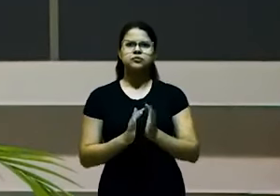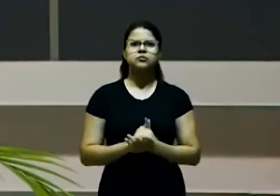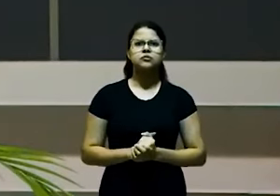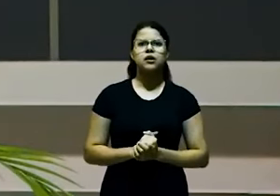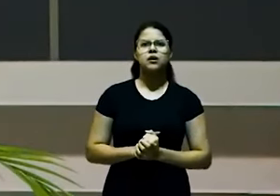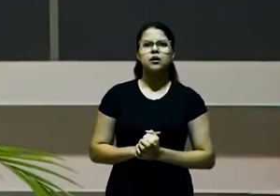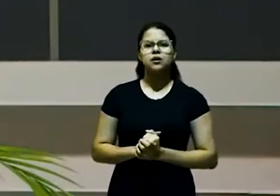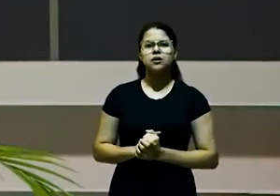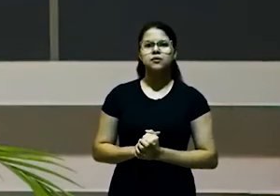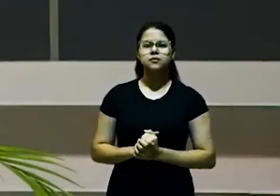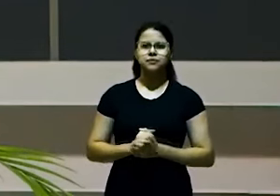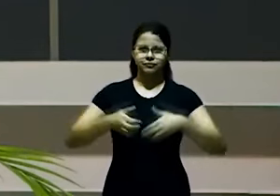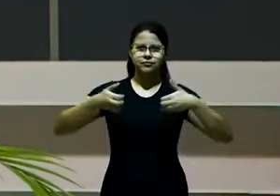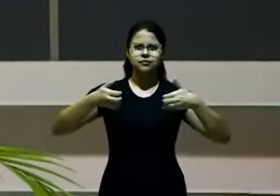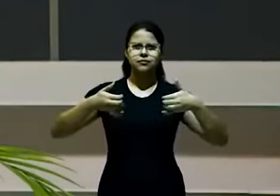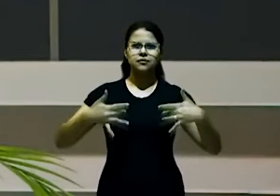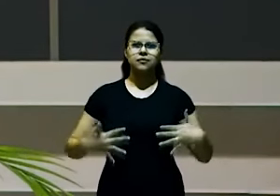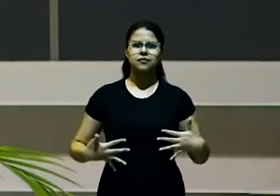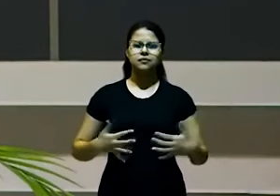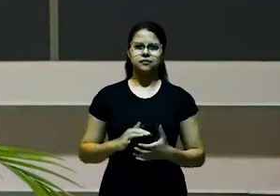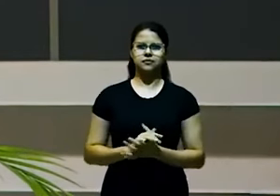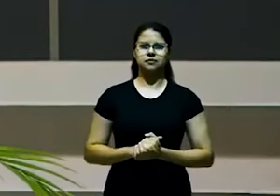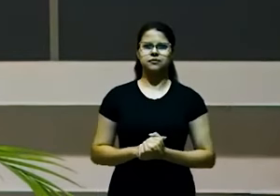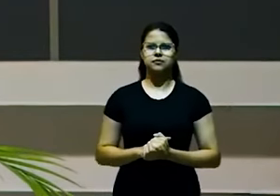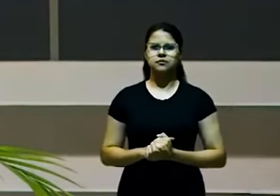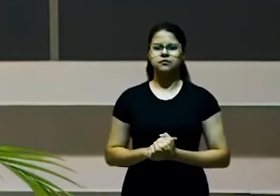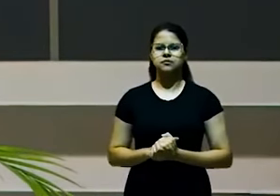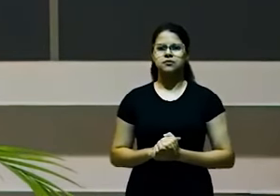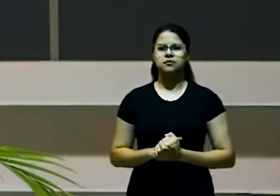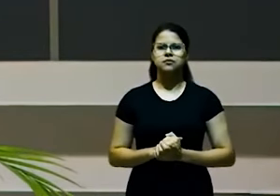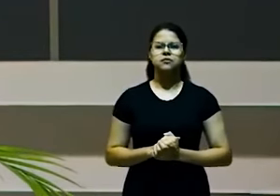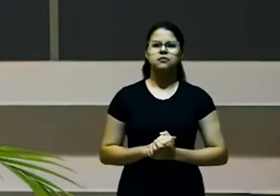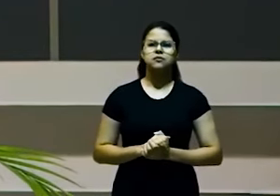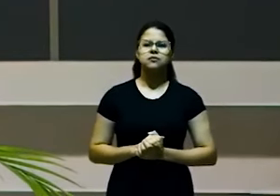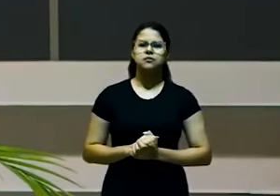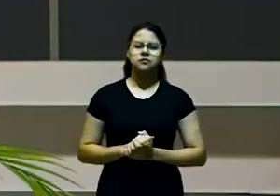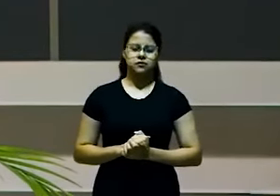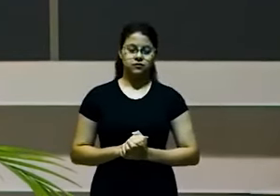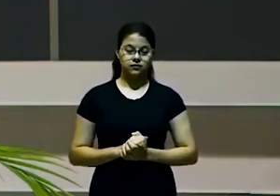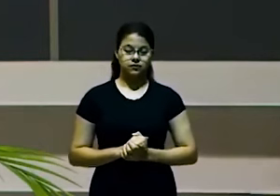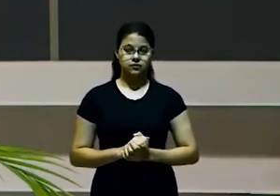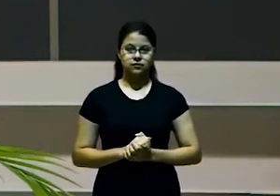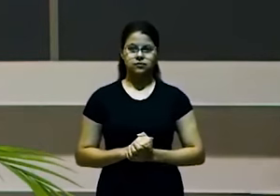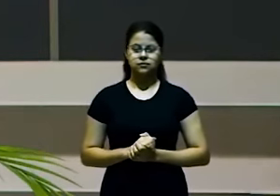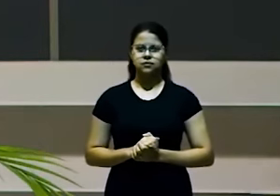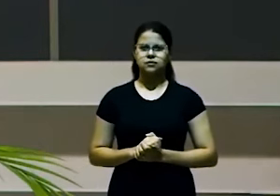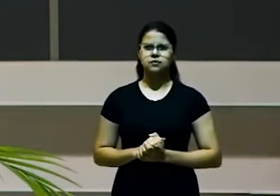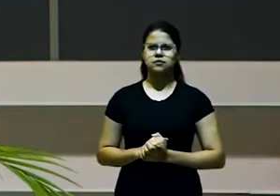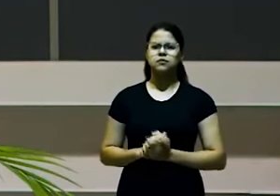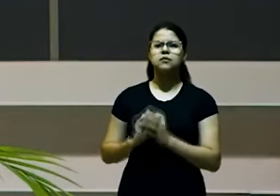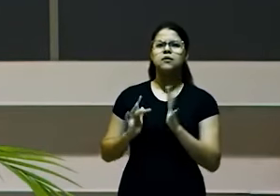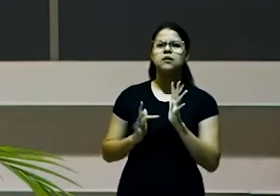versículos que diz assim assim a palavra do senhor depois disso Jesus se